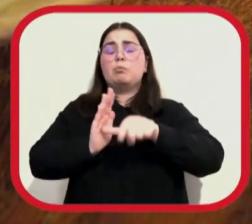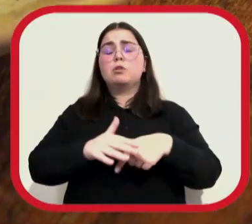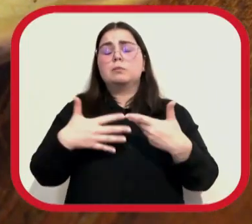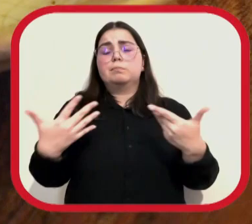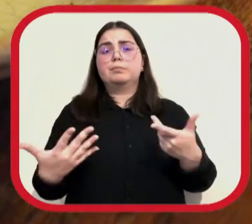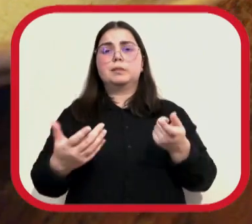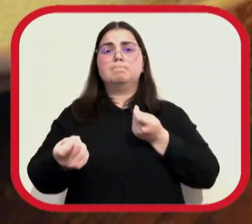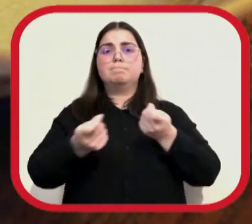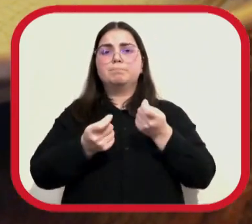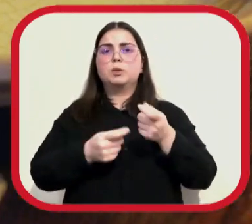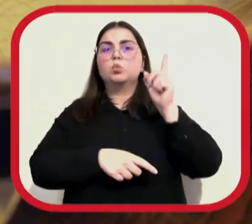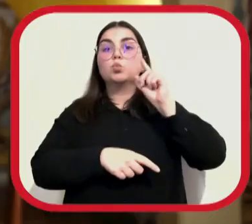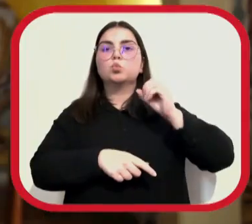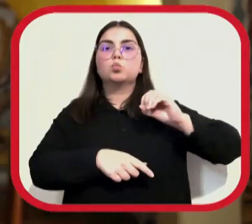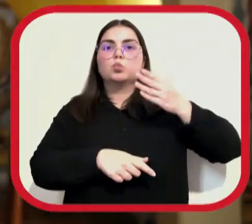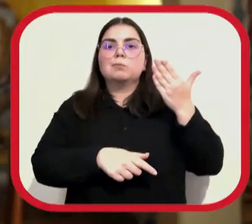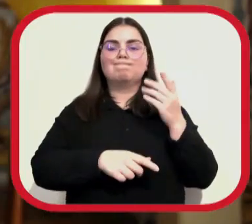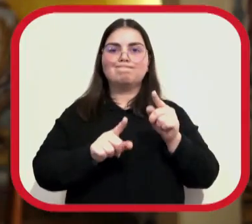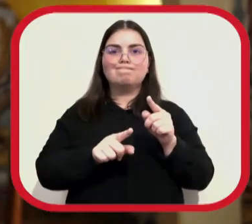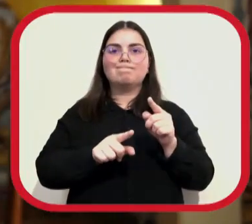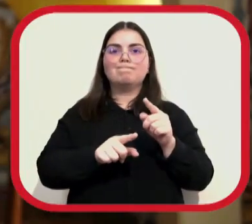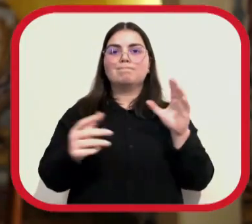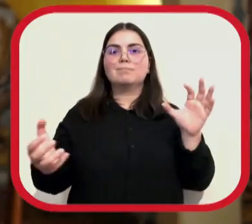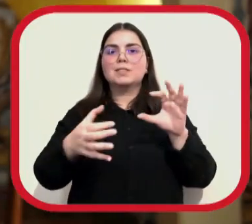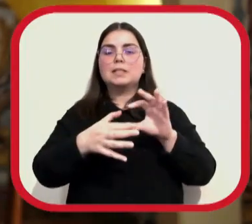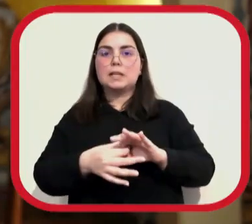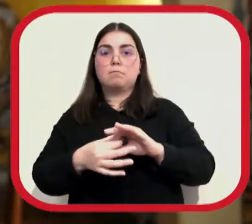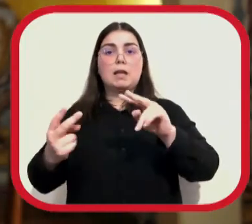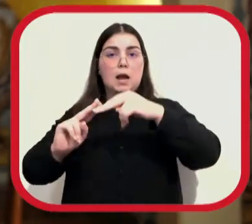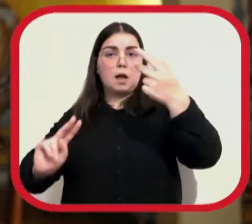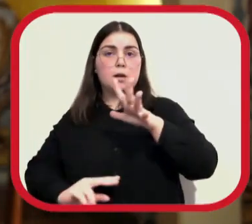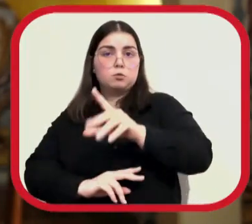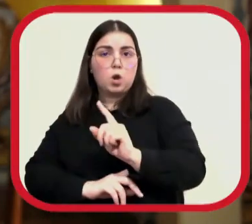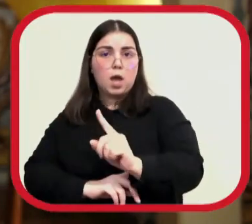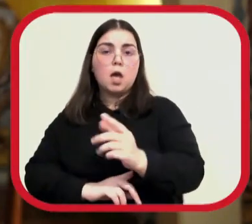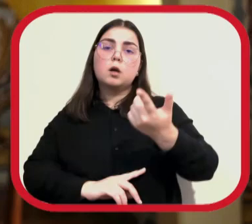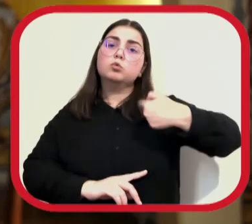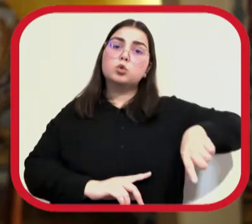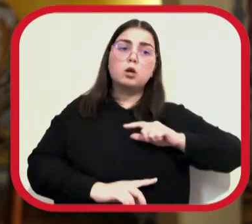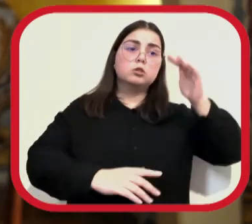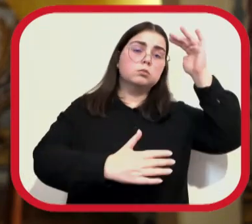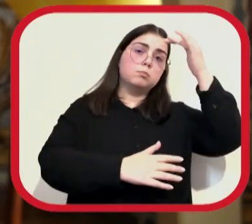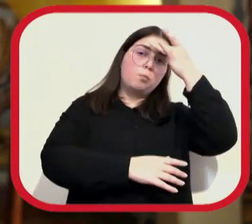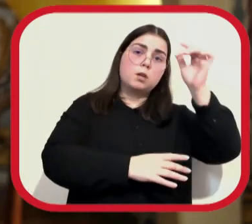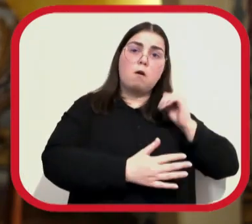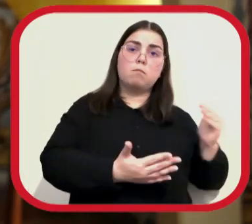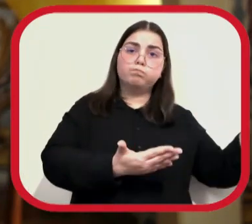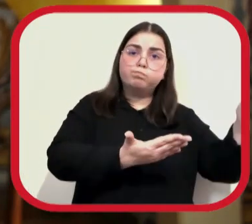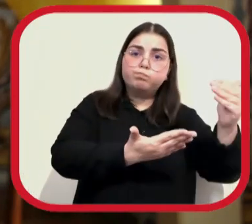Projetos de urbanismo são fundamentais. Isso é tudo, geralmente, através da Câmara de Lisboa. Depois nós somos consultados